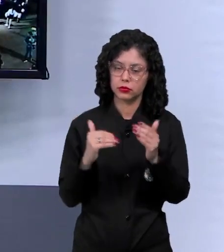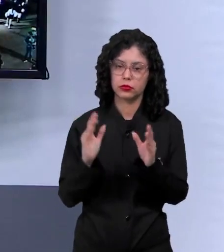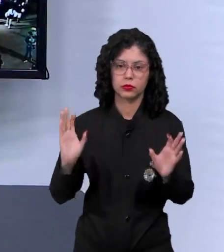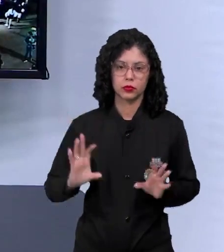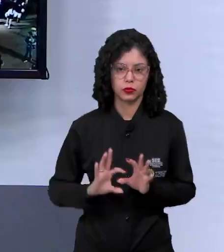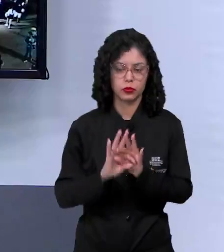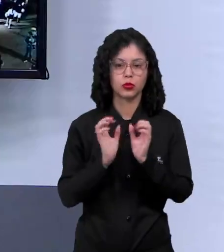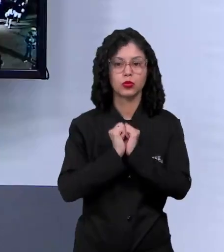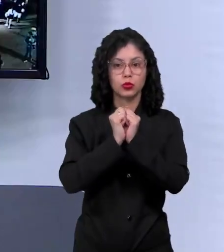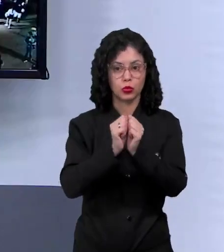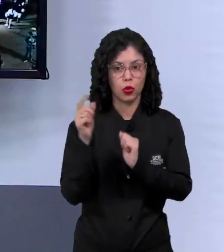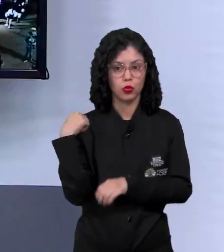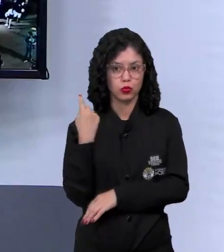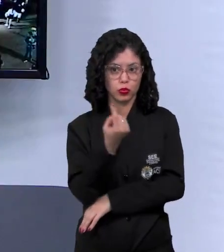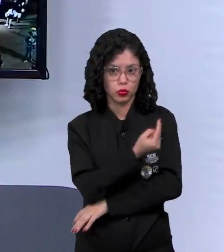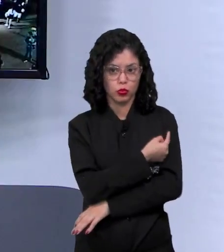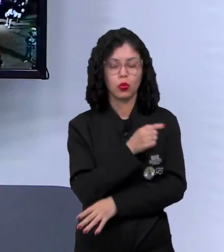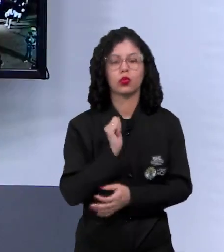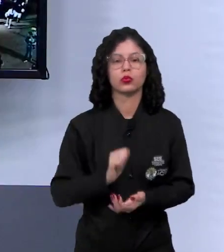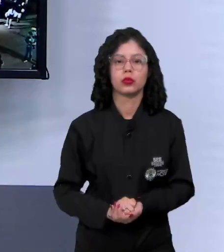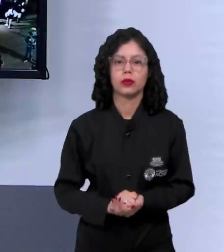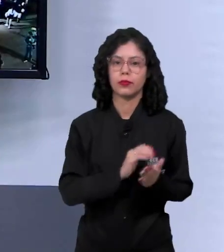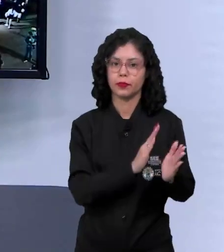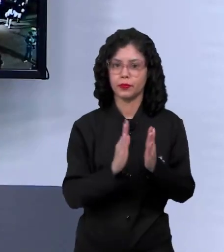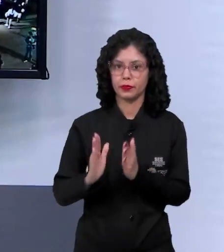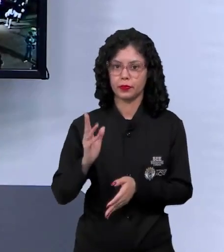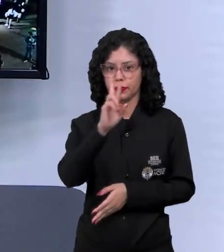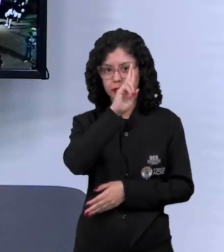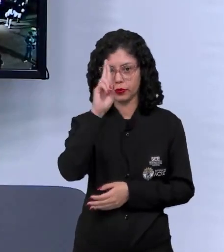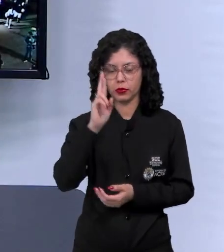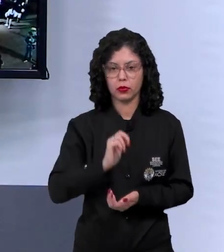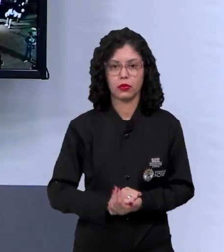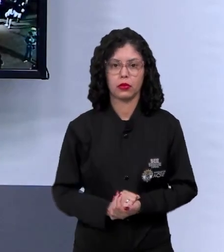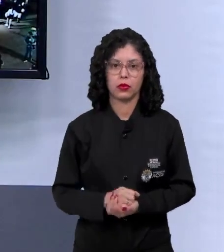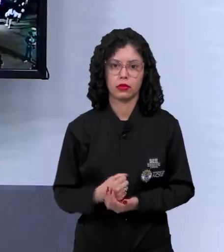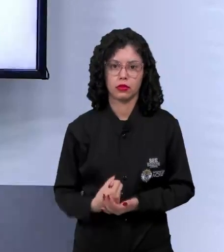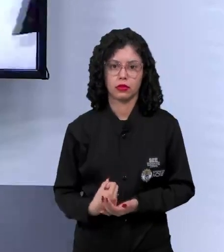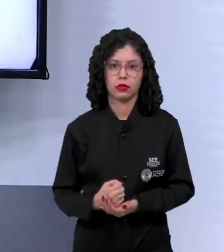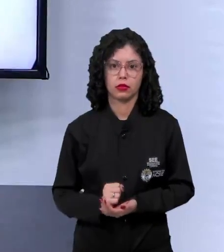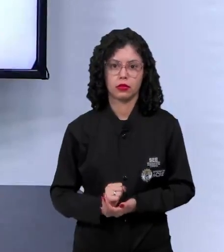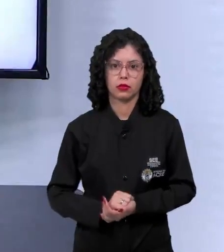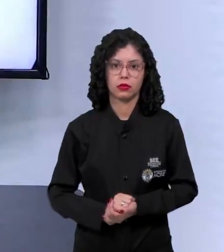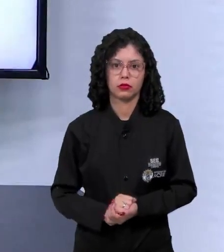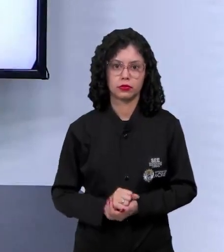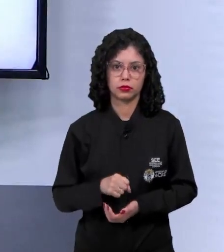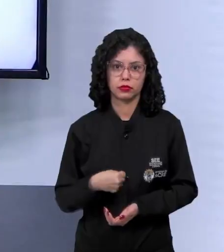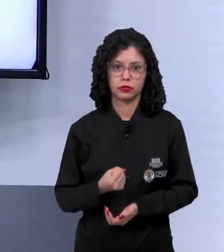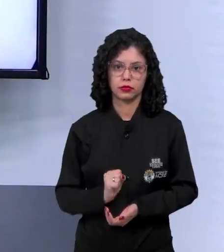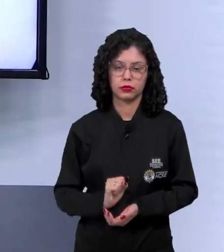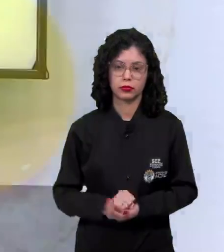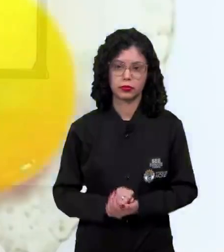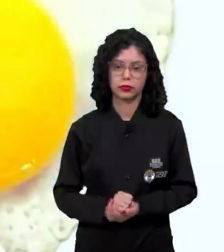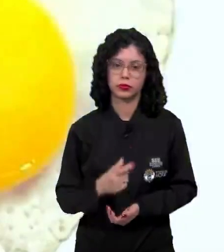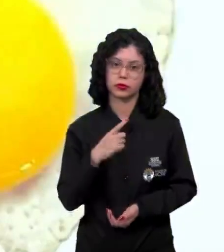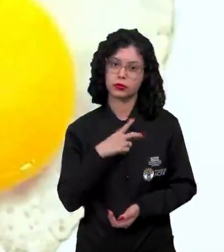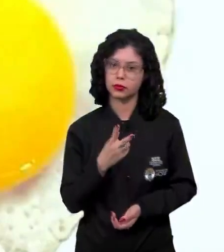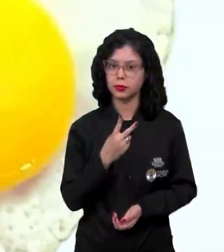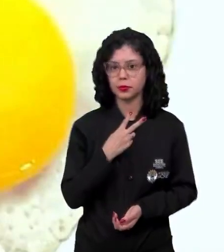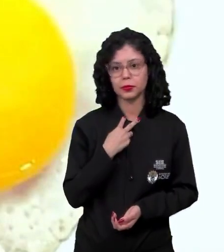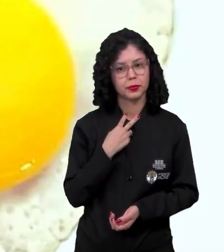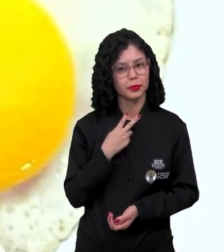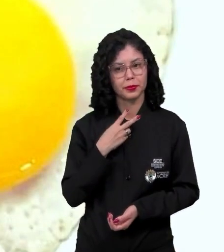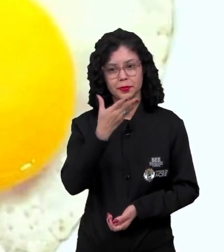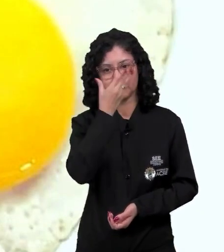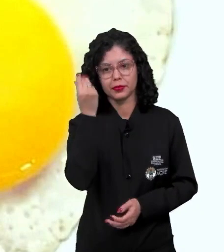ao nosso redor. Isso faz parte da nossa história, certo? Além disso, nós não podemos